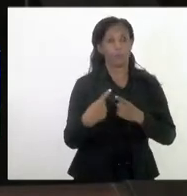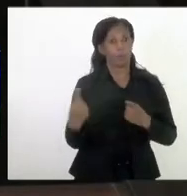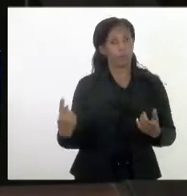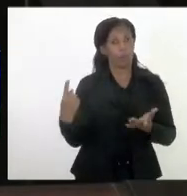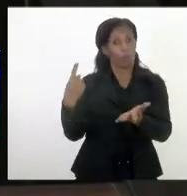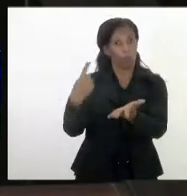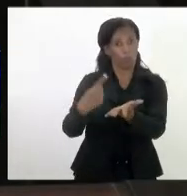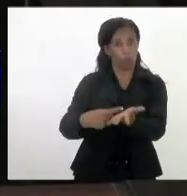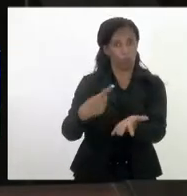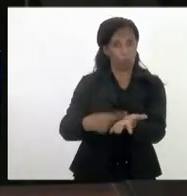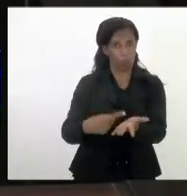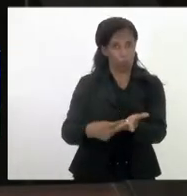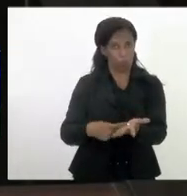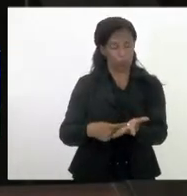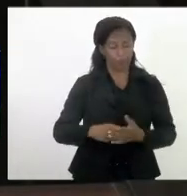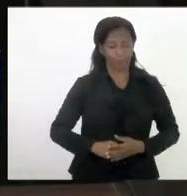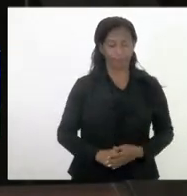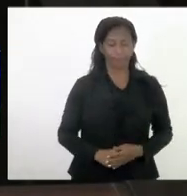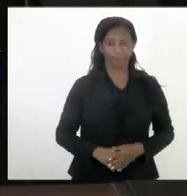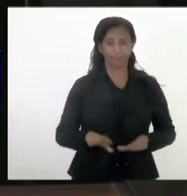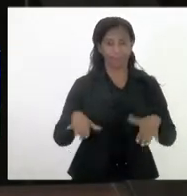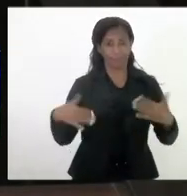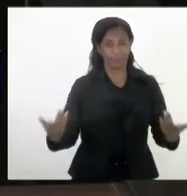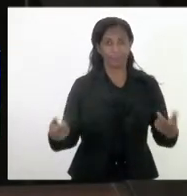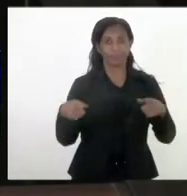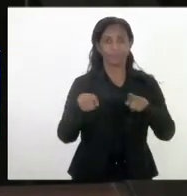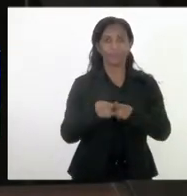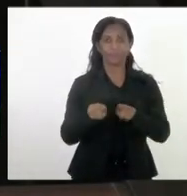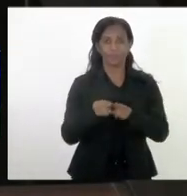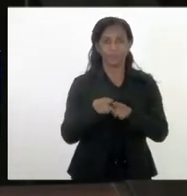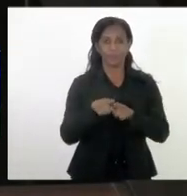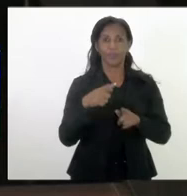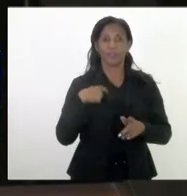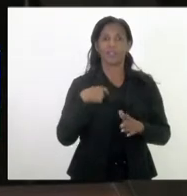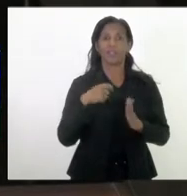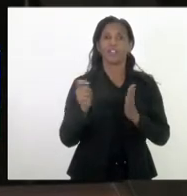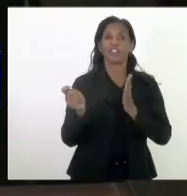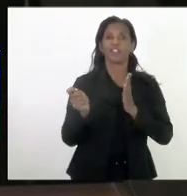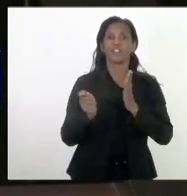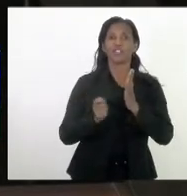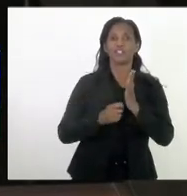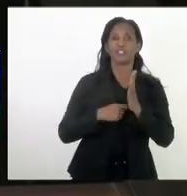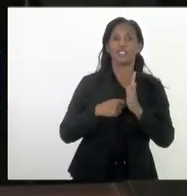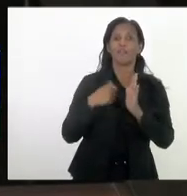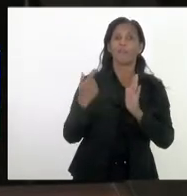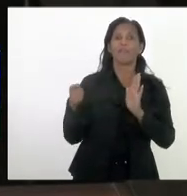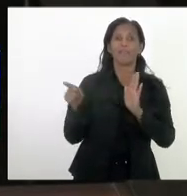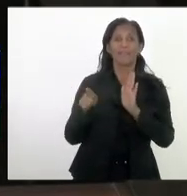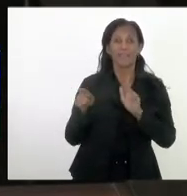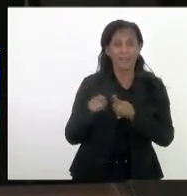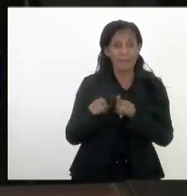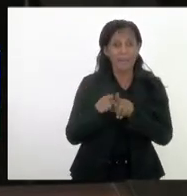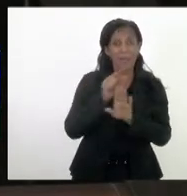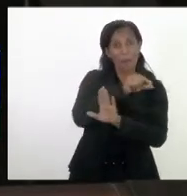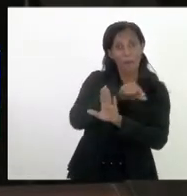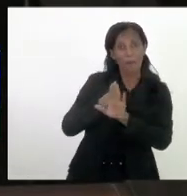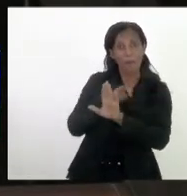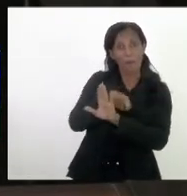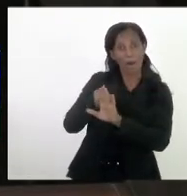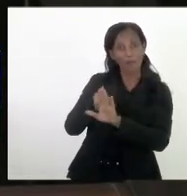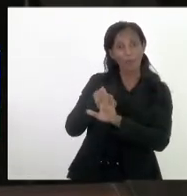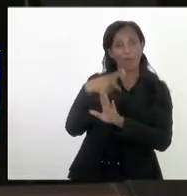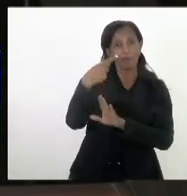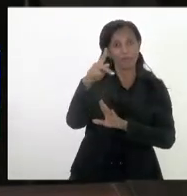acordo. Assim posto, também, senhor presidente, já me inscrevo para ser coautor do seu projeto. Muito